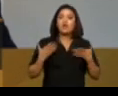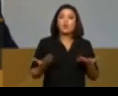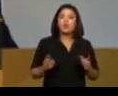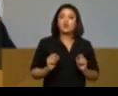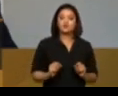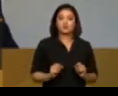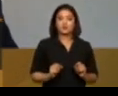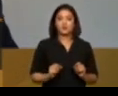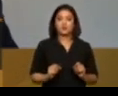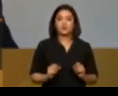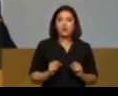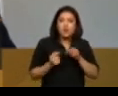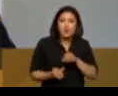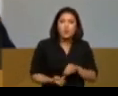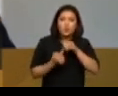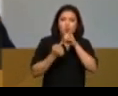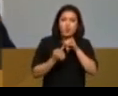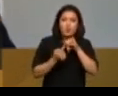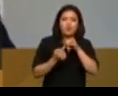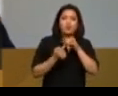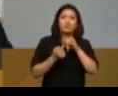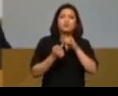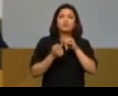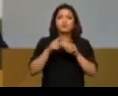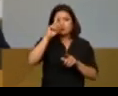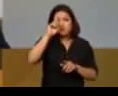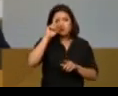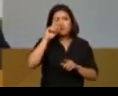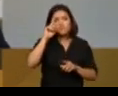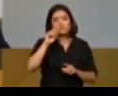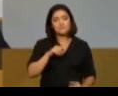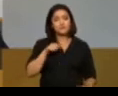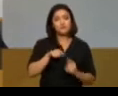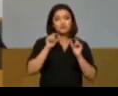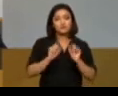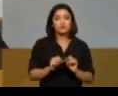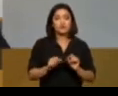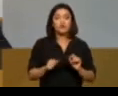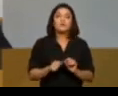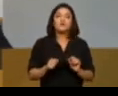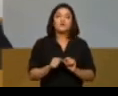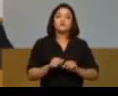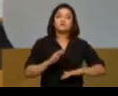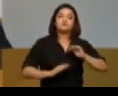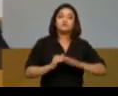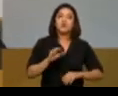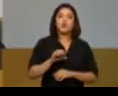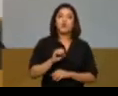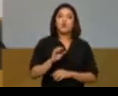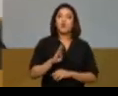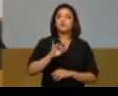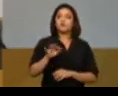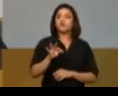fala, não é cumprimento, o estrito cumprimento de atividade de seu objeto social. E pergunto eu, qual é o objeto social